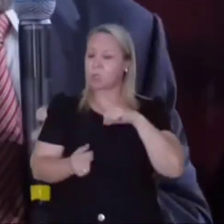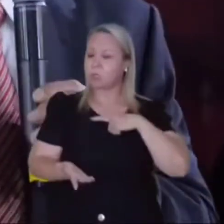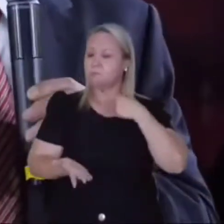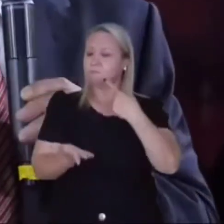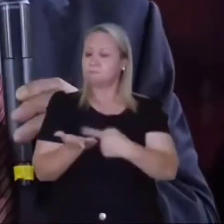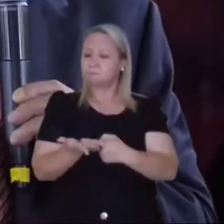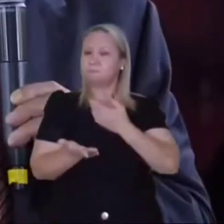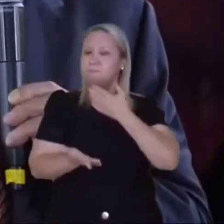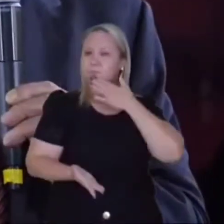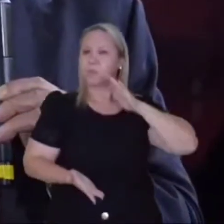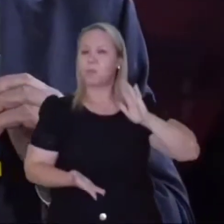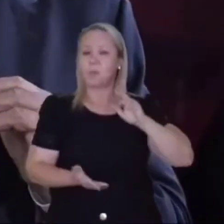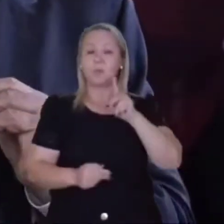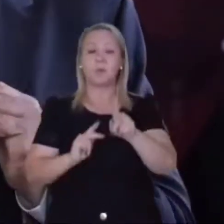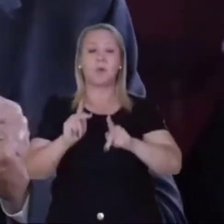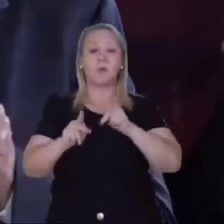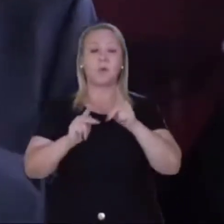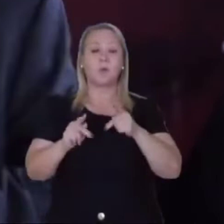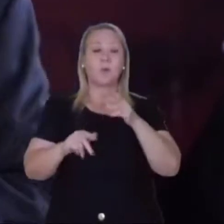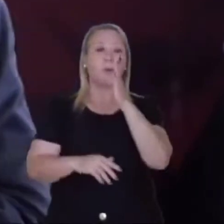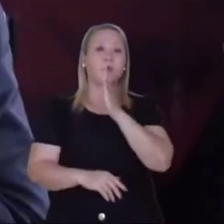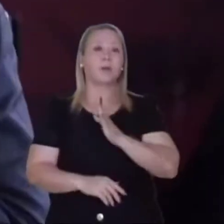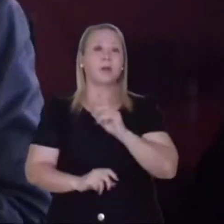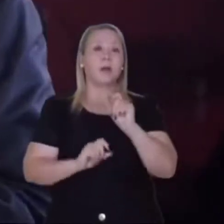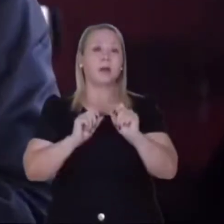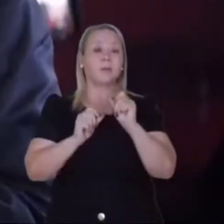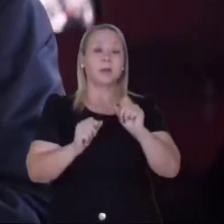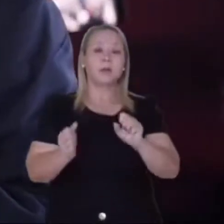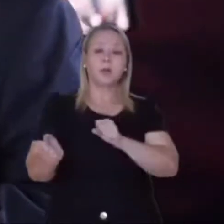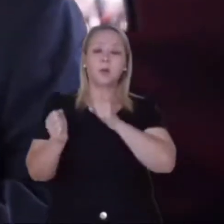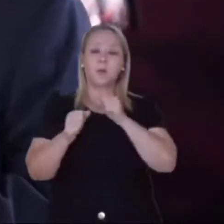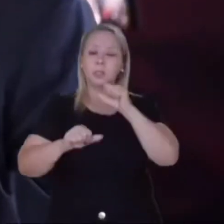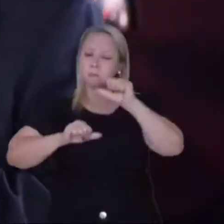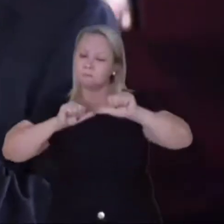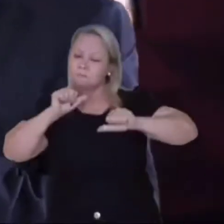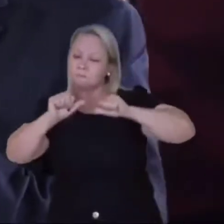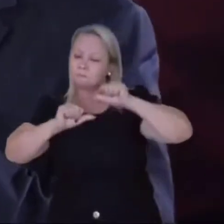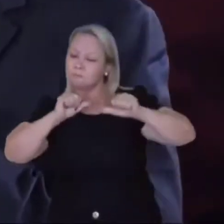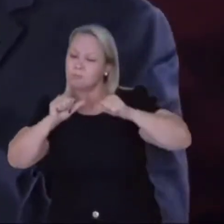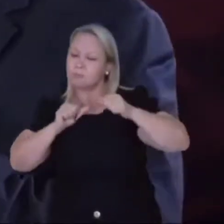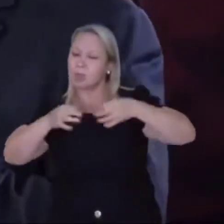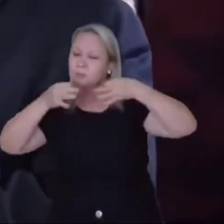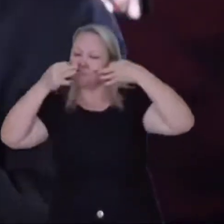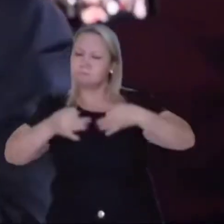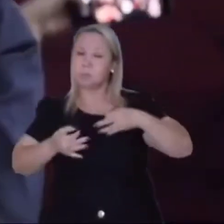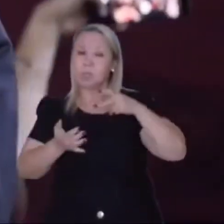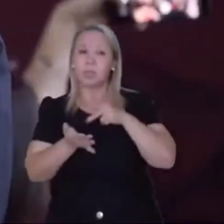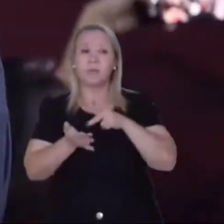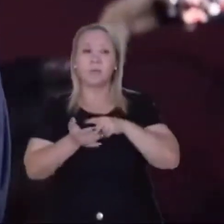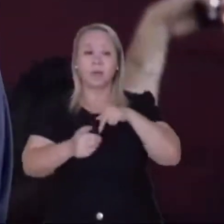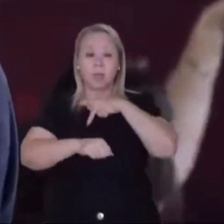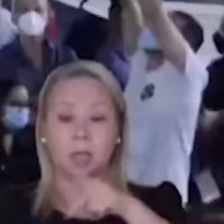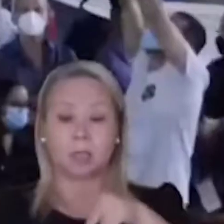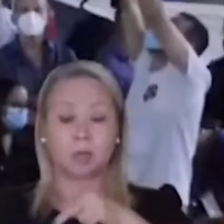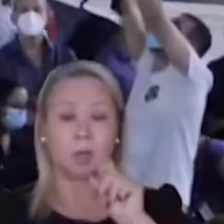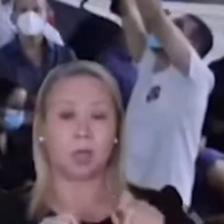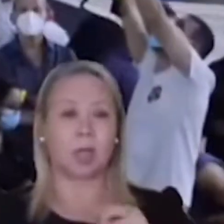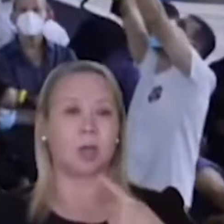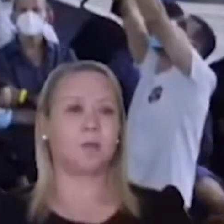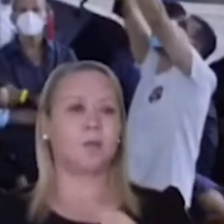povo brasileiro, para que a gente possa mudar definitivamente esse país, porque não é